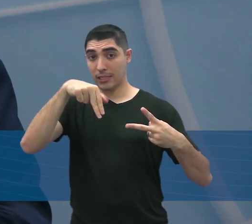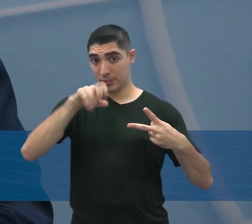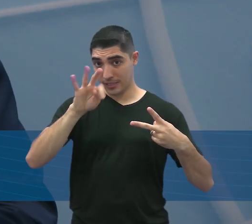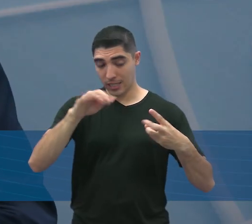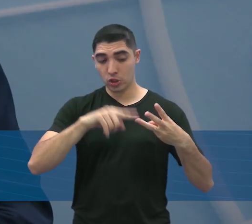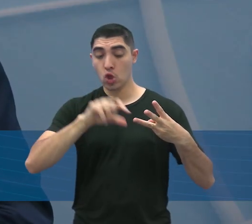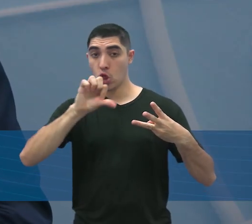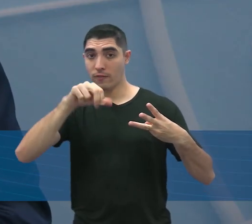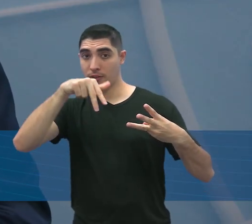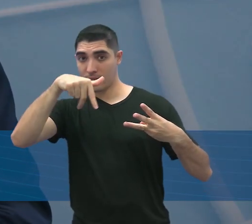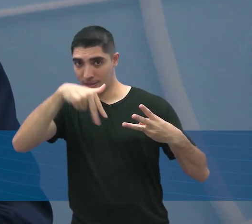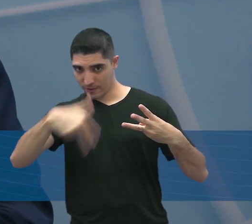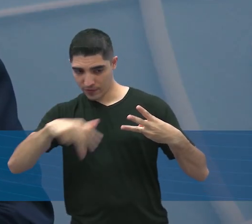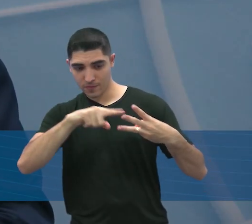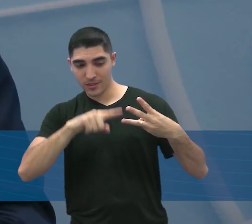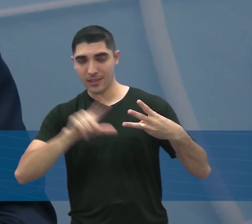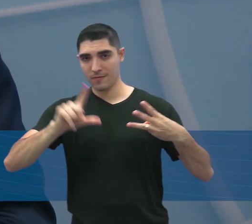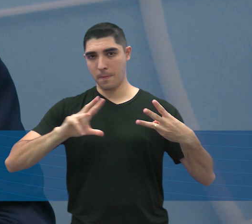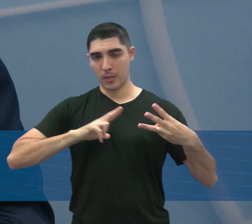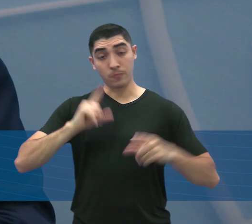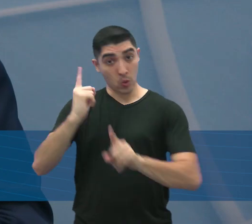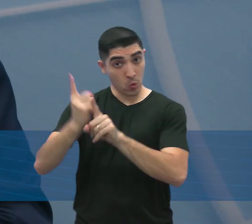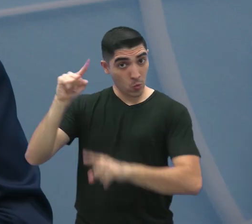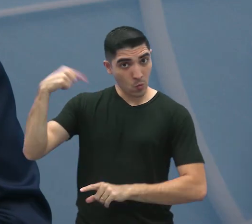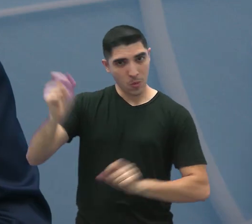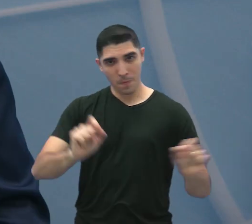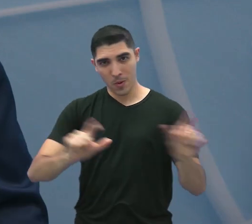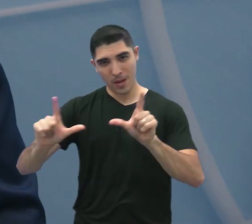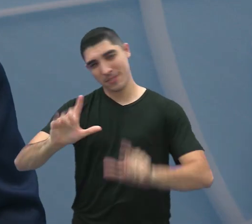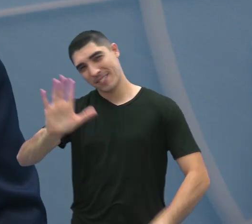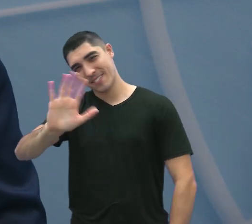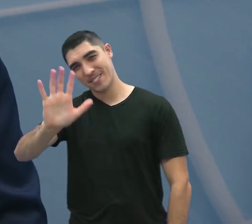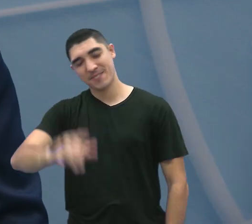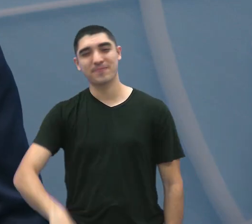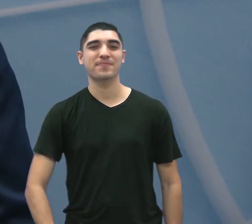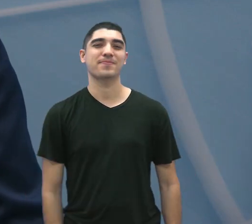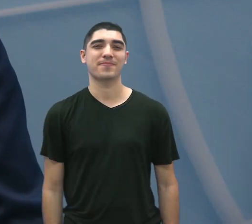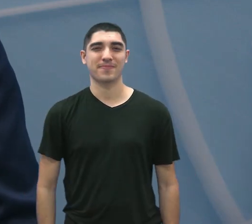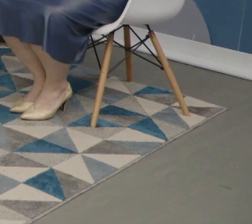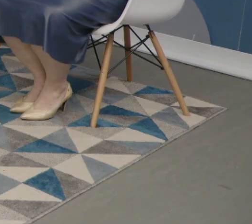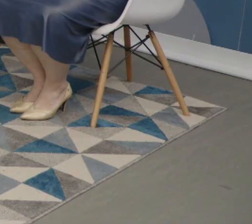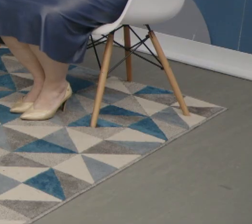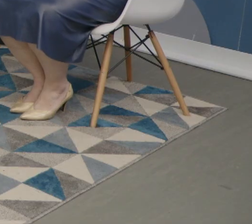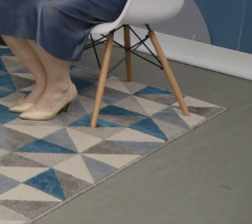7 da NET e 9 da Vivo. Até o próximo Diálogos da Cidade. Tchau!